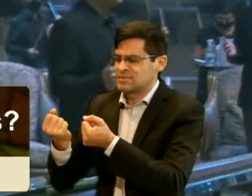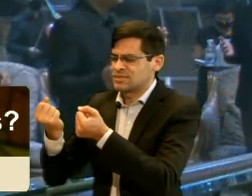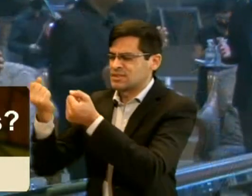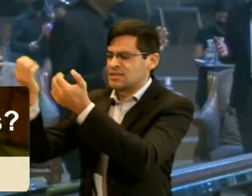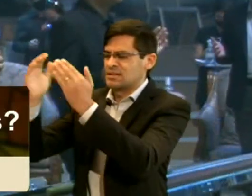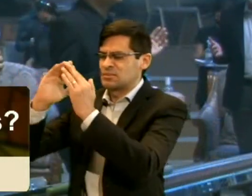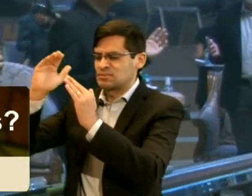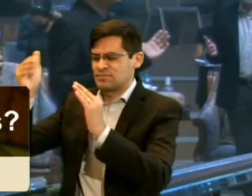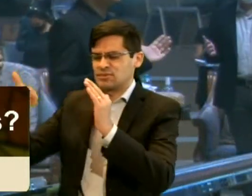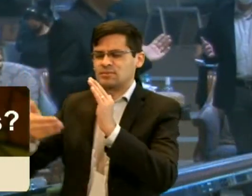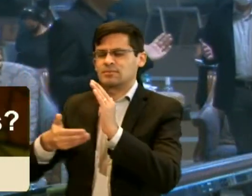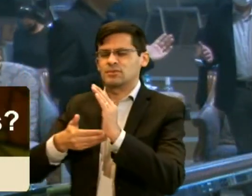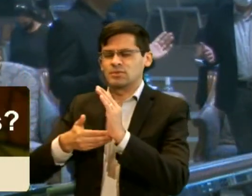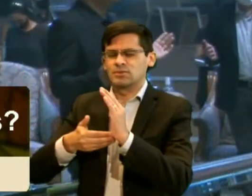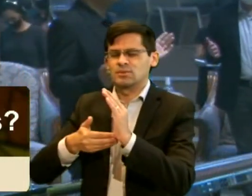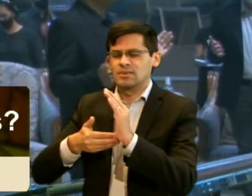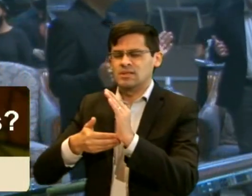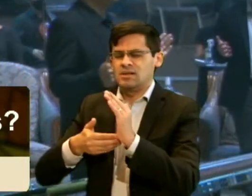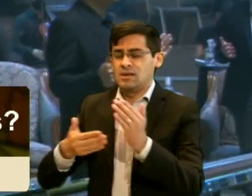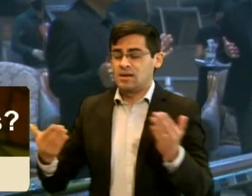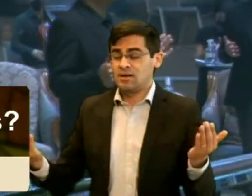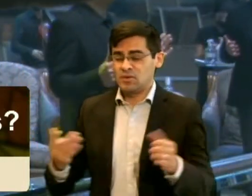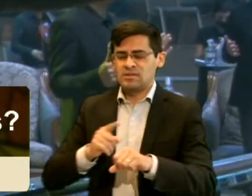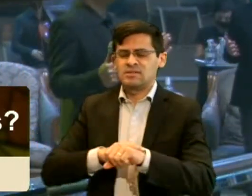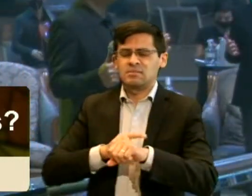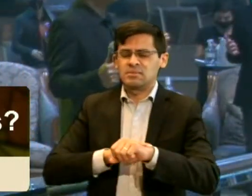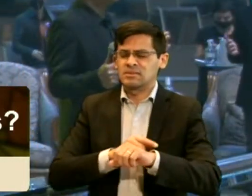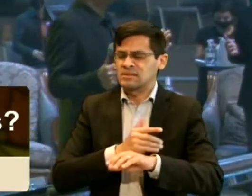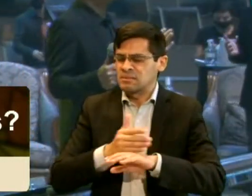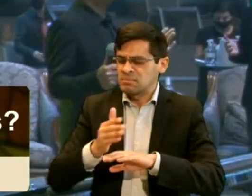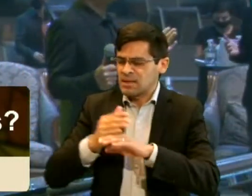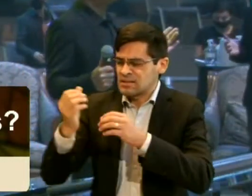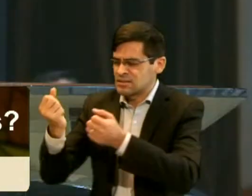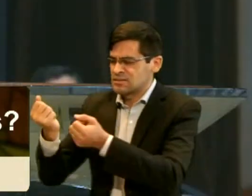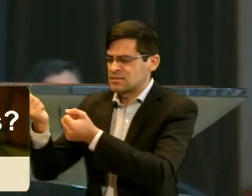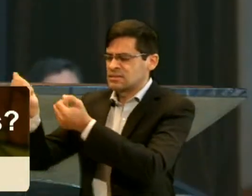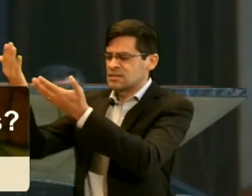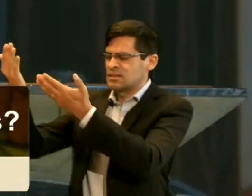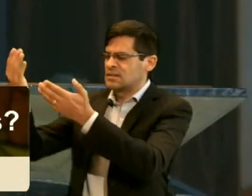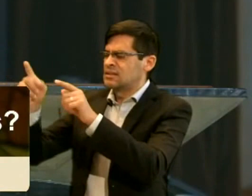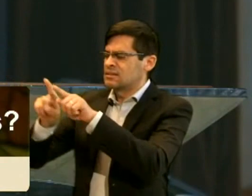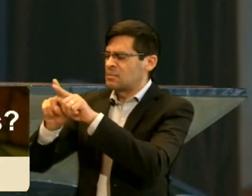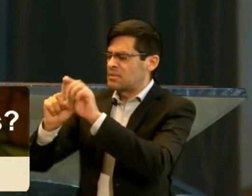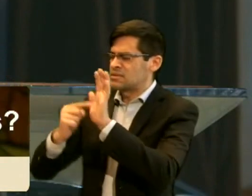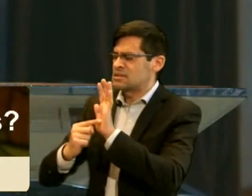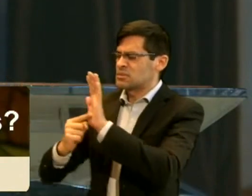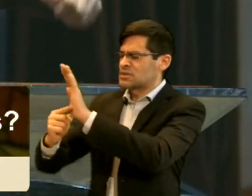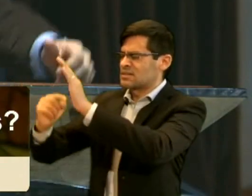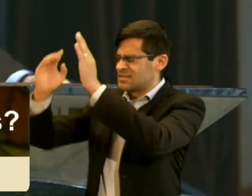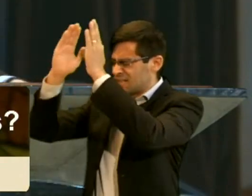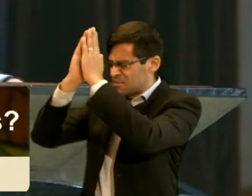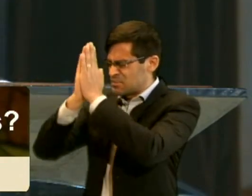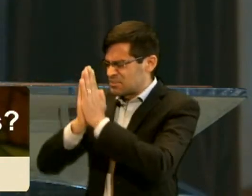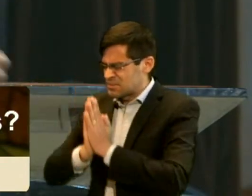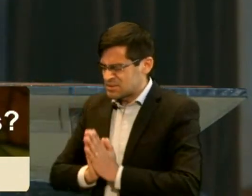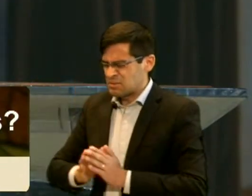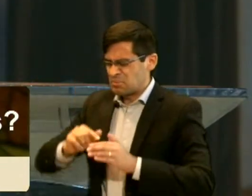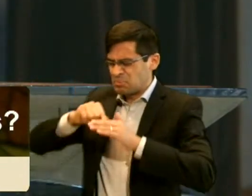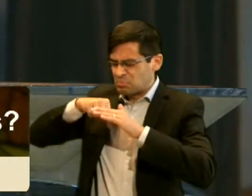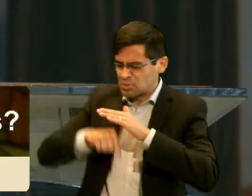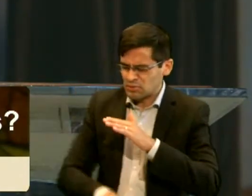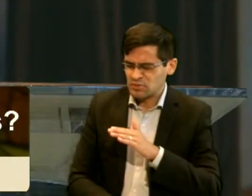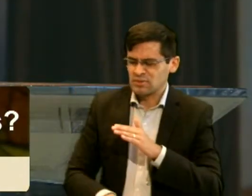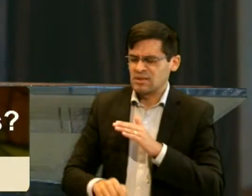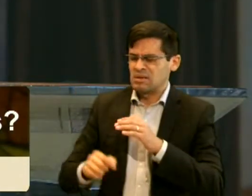tudo. Que esse ato de entrega, esse ato de adoração sincera possa